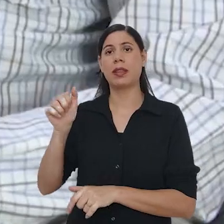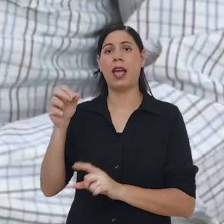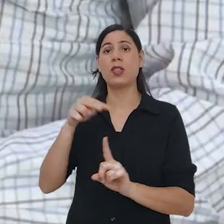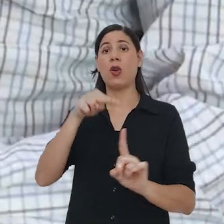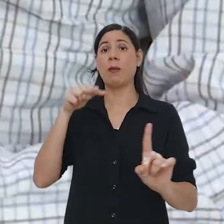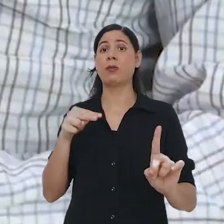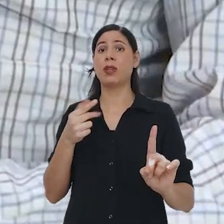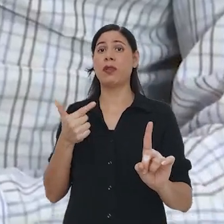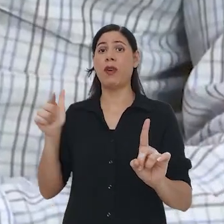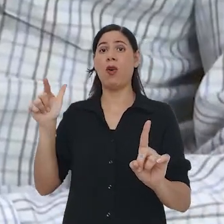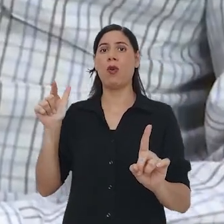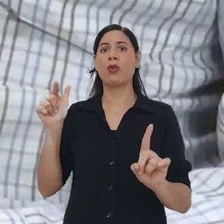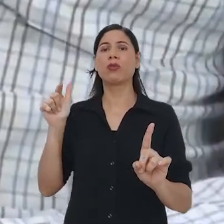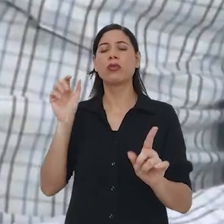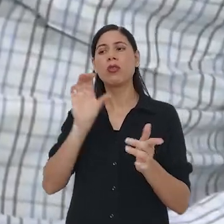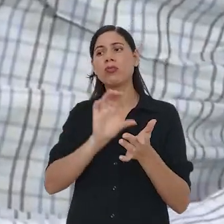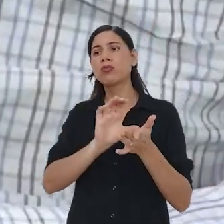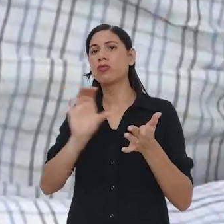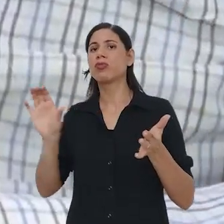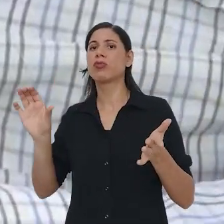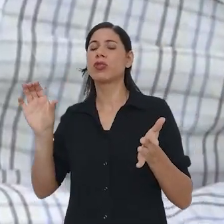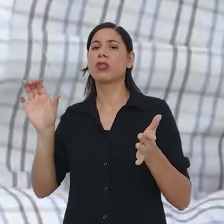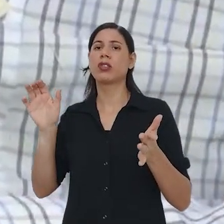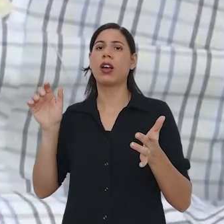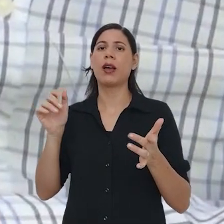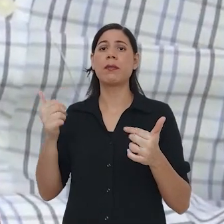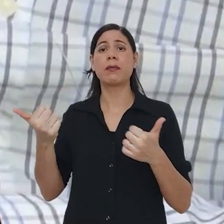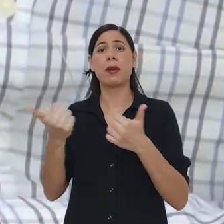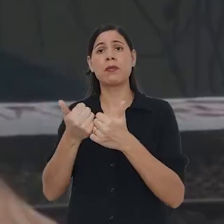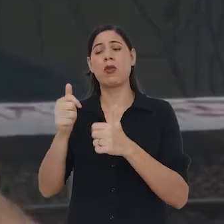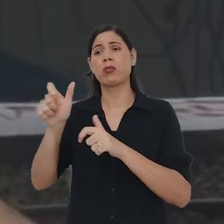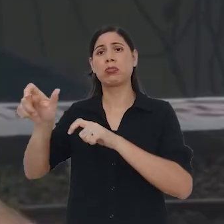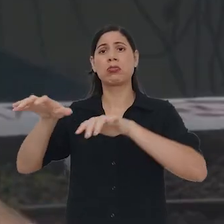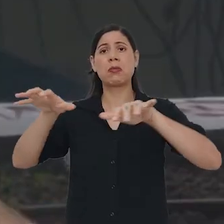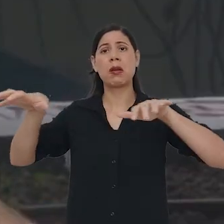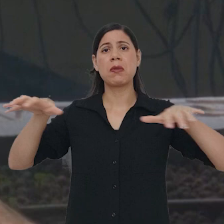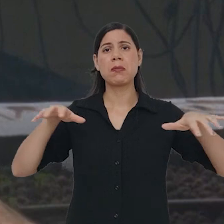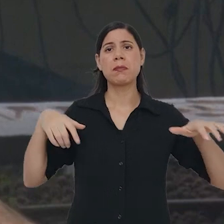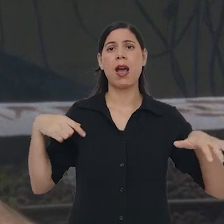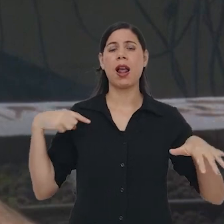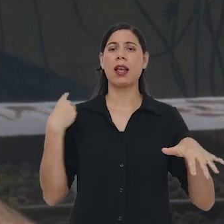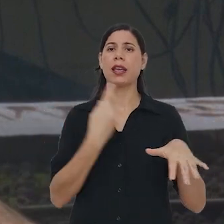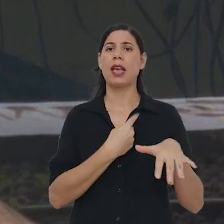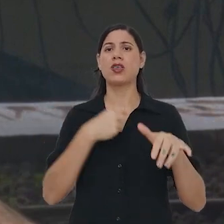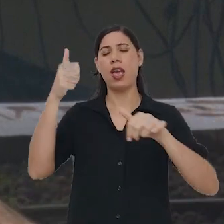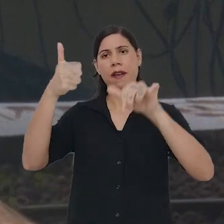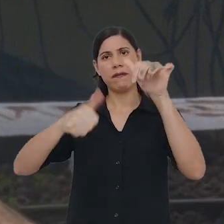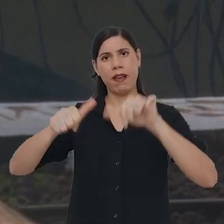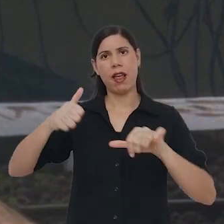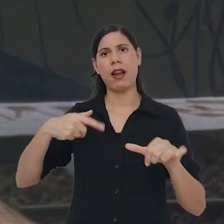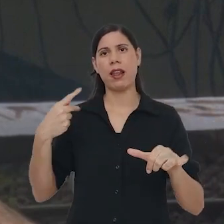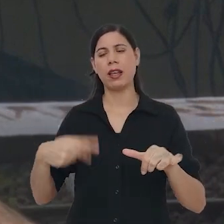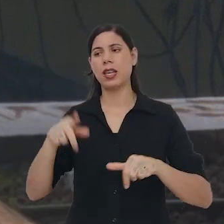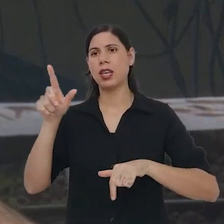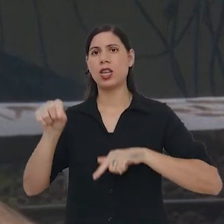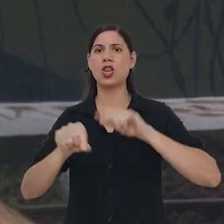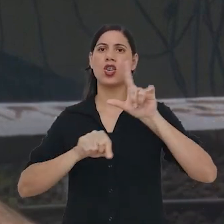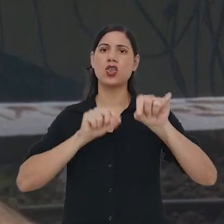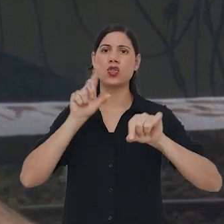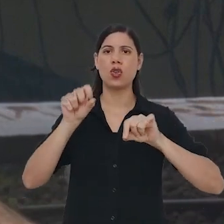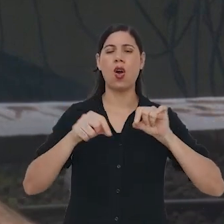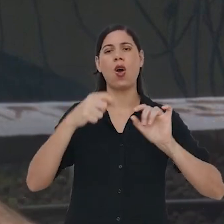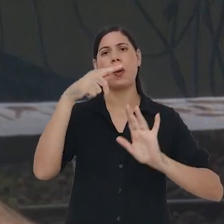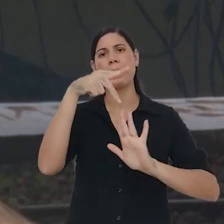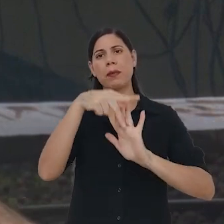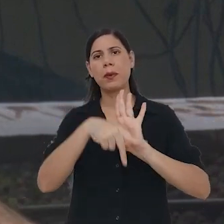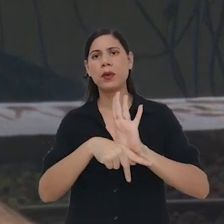culturais. Então eles direcionam os recursos para determinados apoios e a gente faz análise aqui de seleção